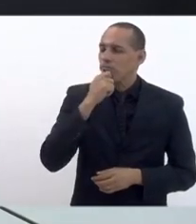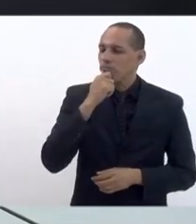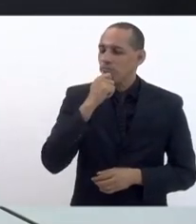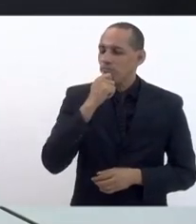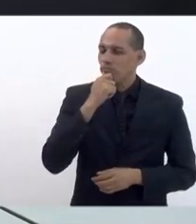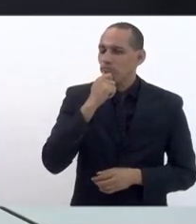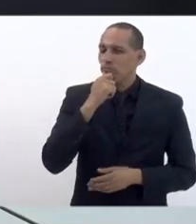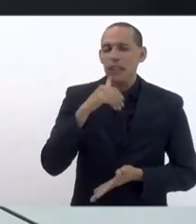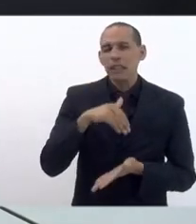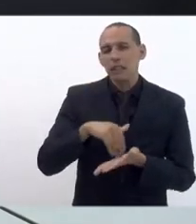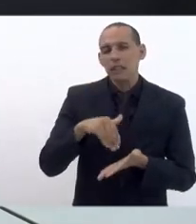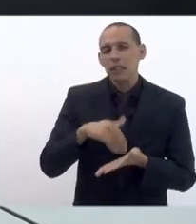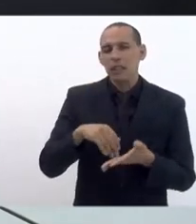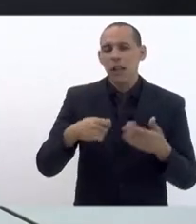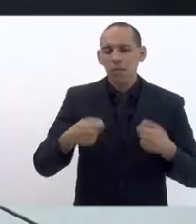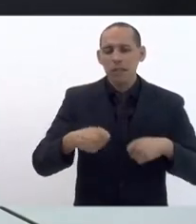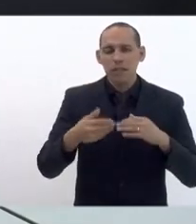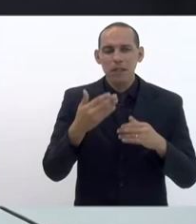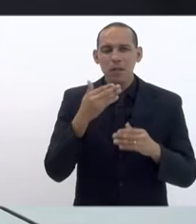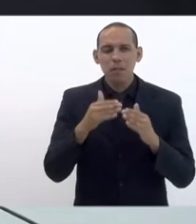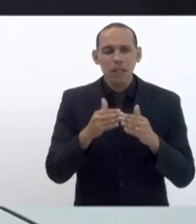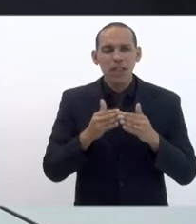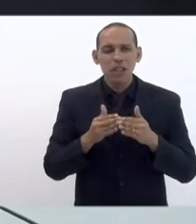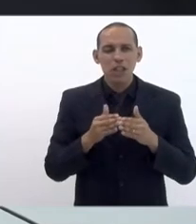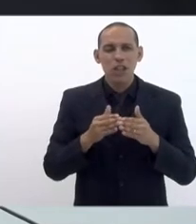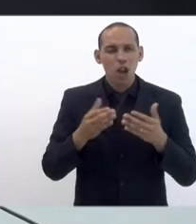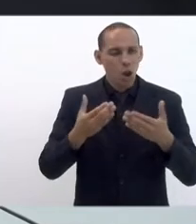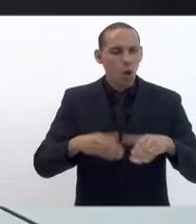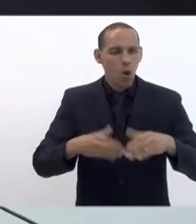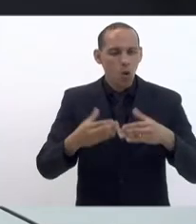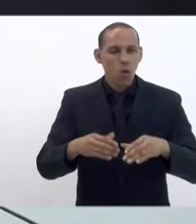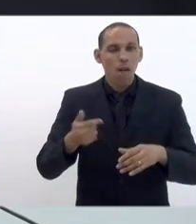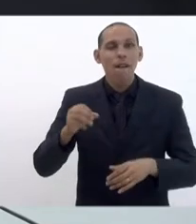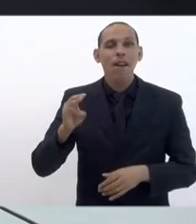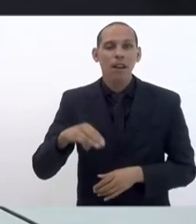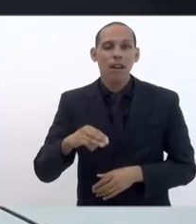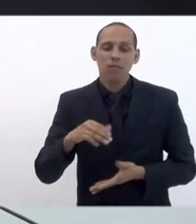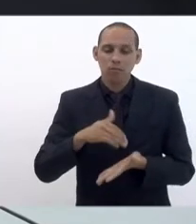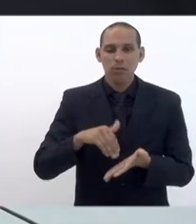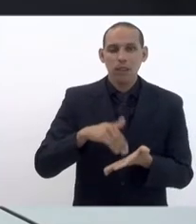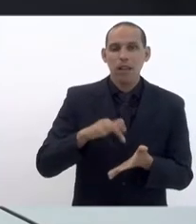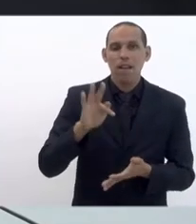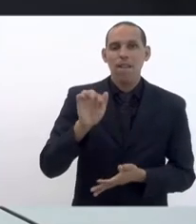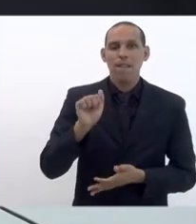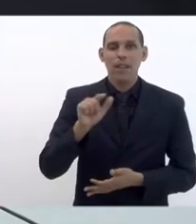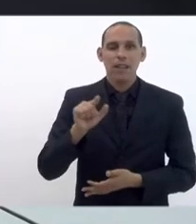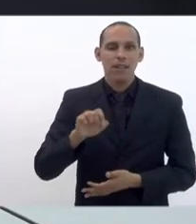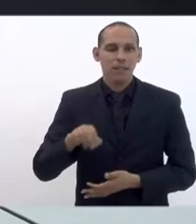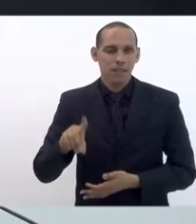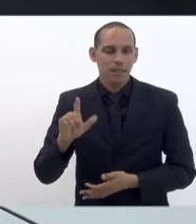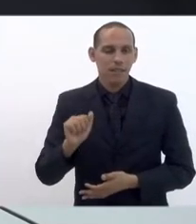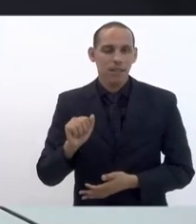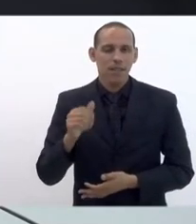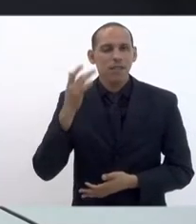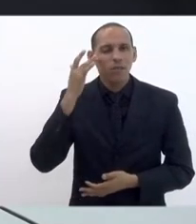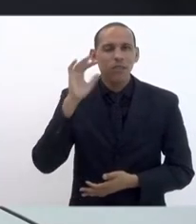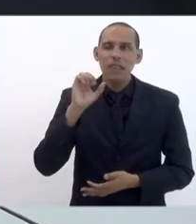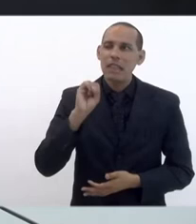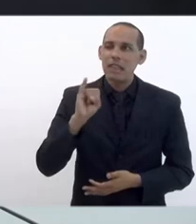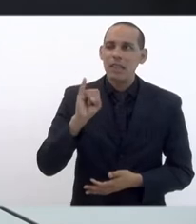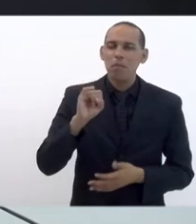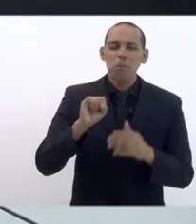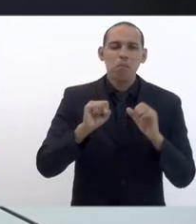o secretário tem que pedir um concurso público ao secretário de Fazenda. E eu não sei se ele